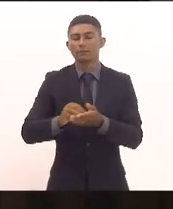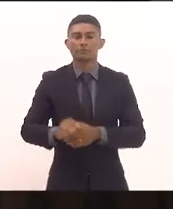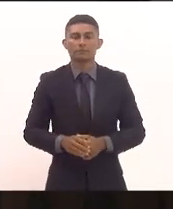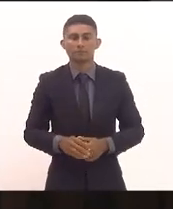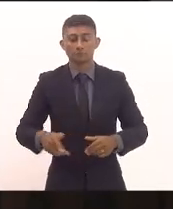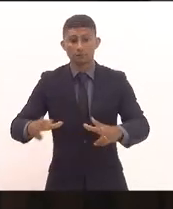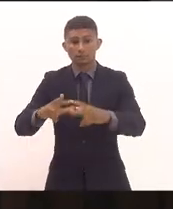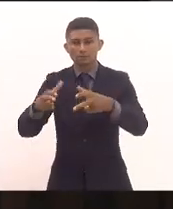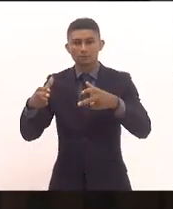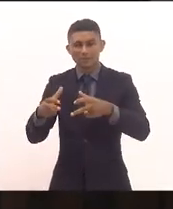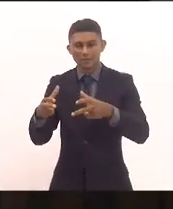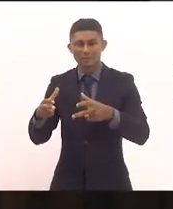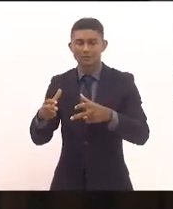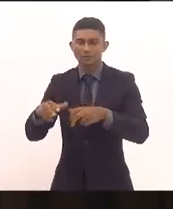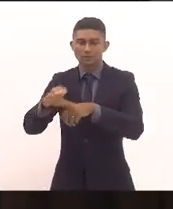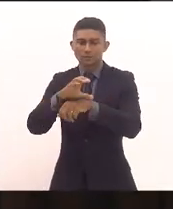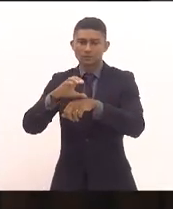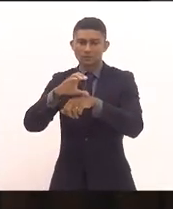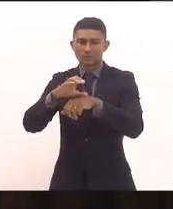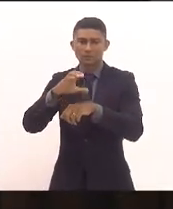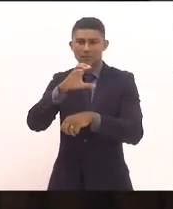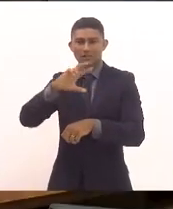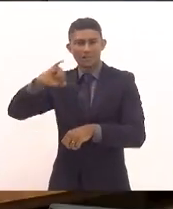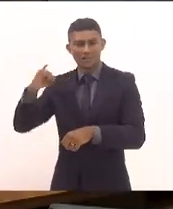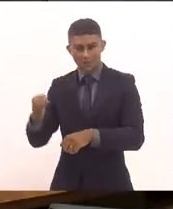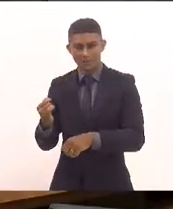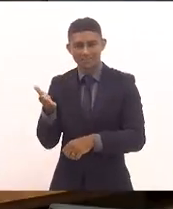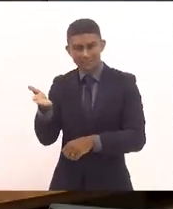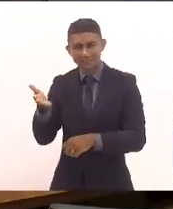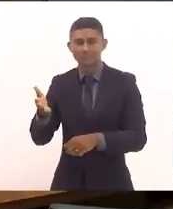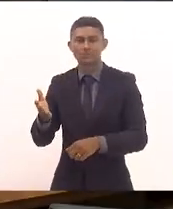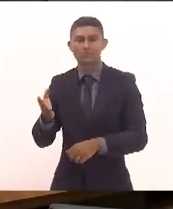Para emitir parecer pela Comissão de Constituição e Justiça, deputado Luiz Paulo.